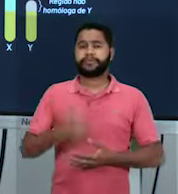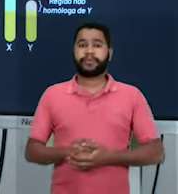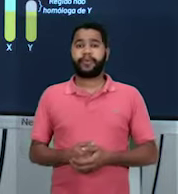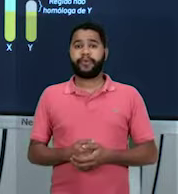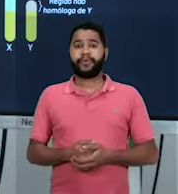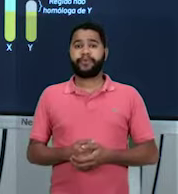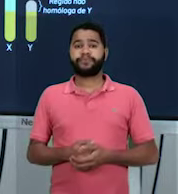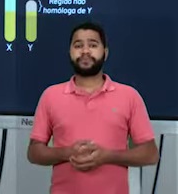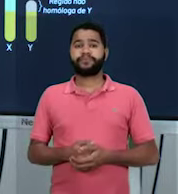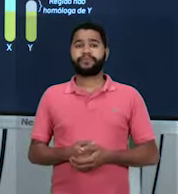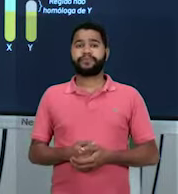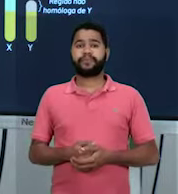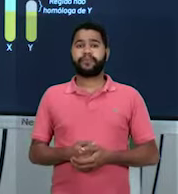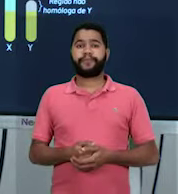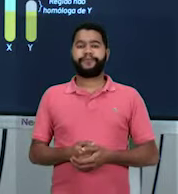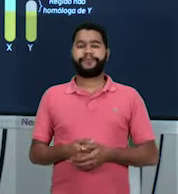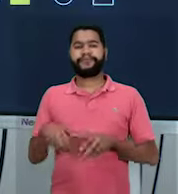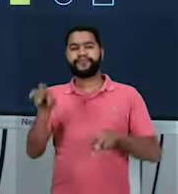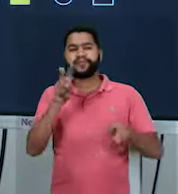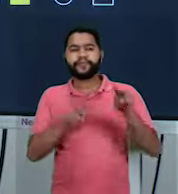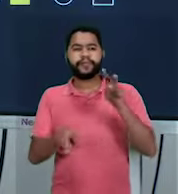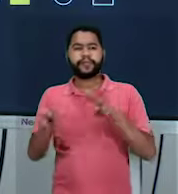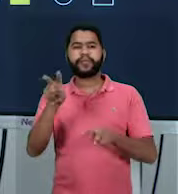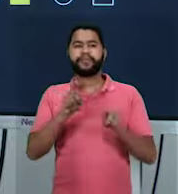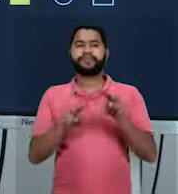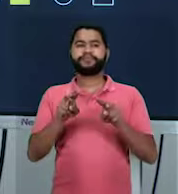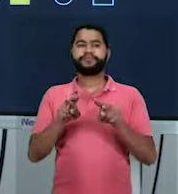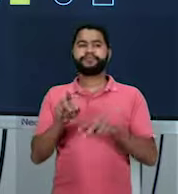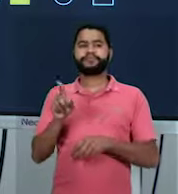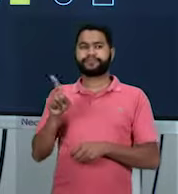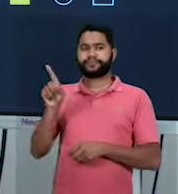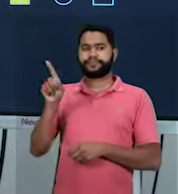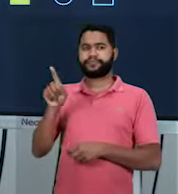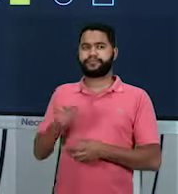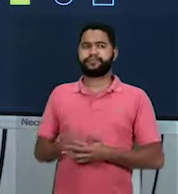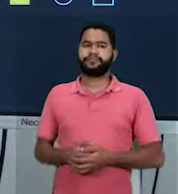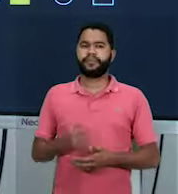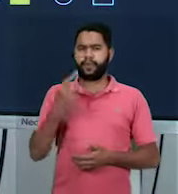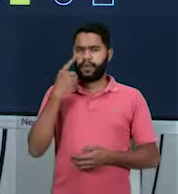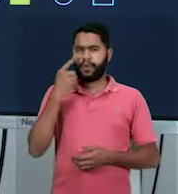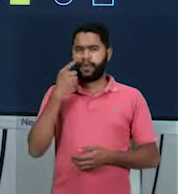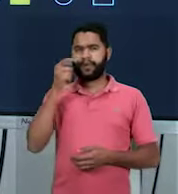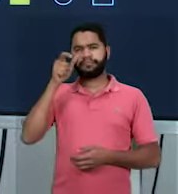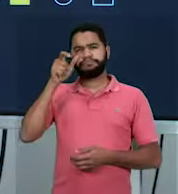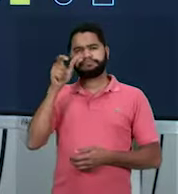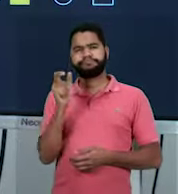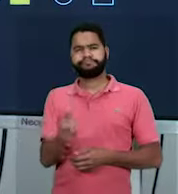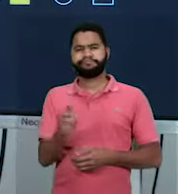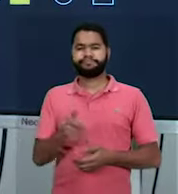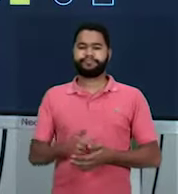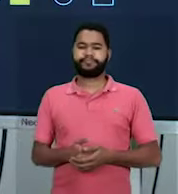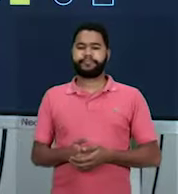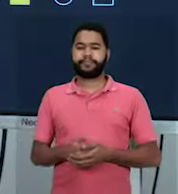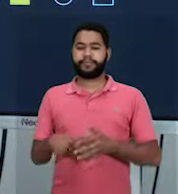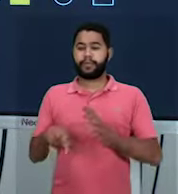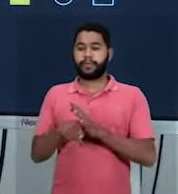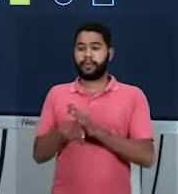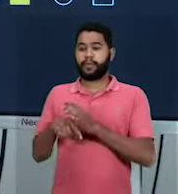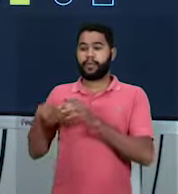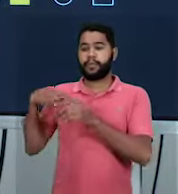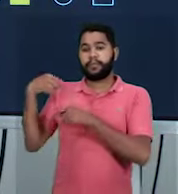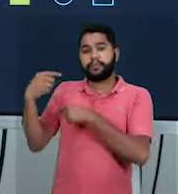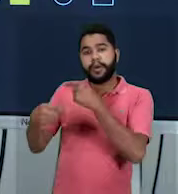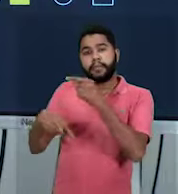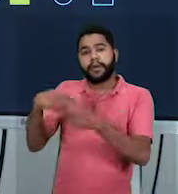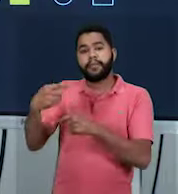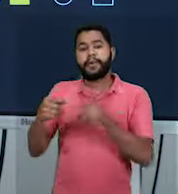padrão dessa herança, vamos analisar então esse heredograma aqui. Olha que interessante. Em uma herança, então, restrita ao sexo,